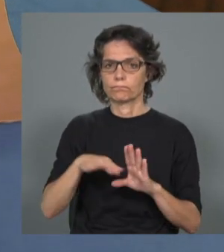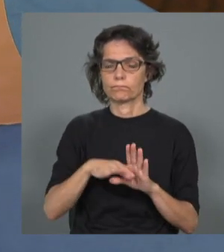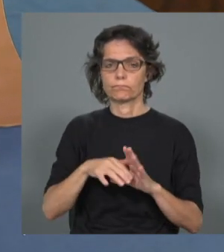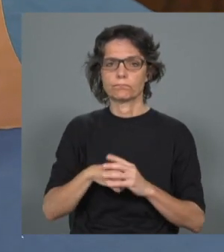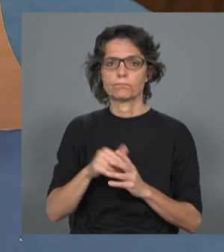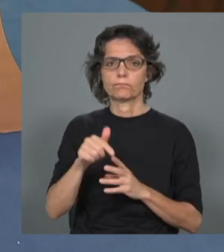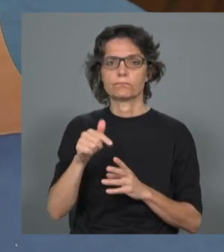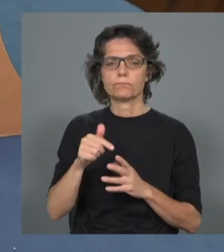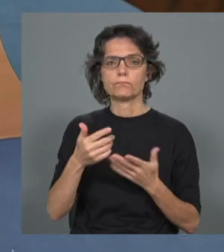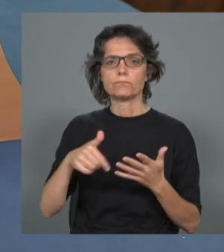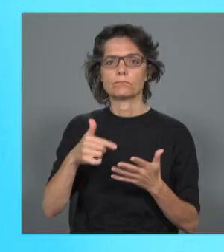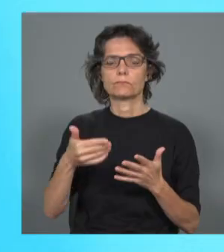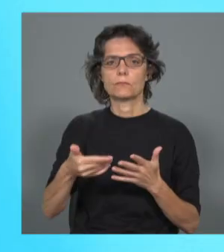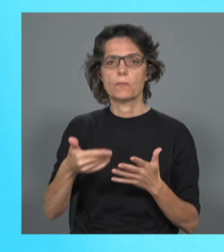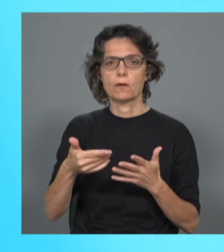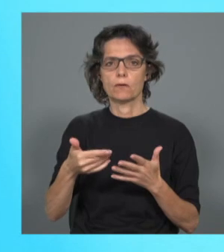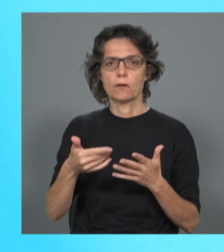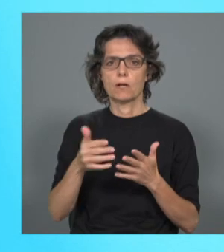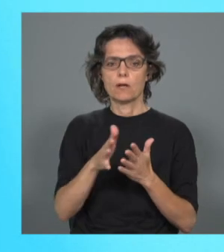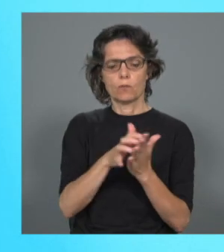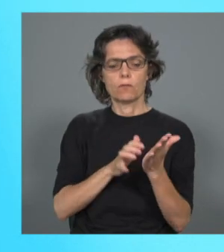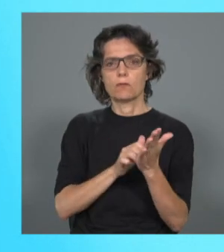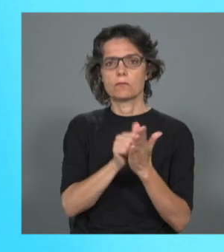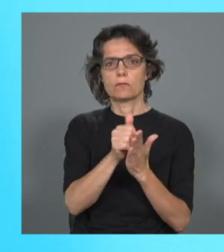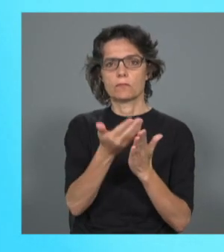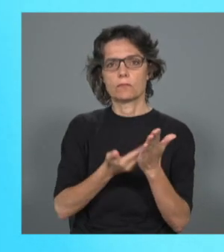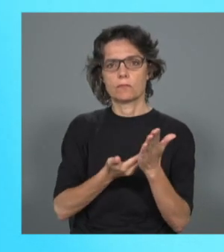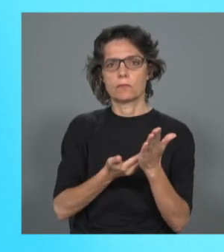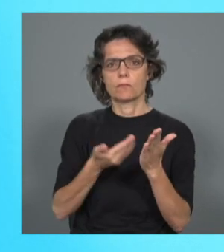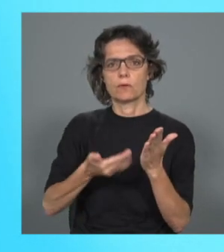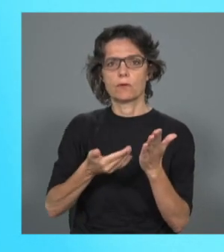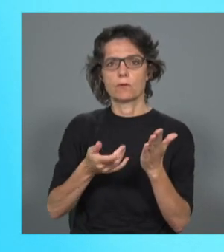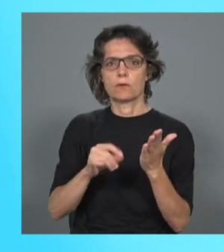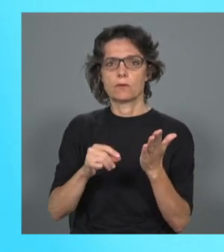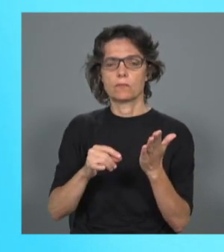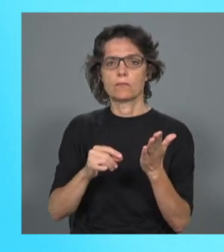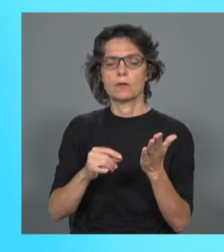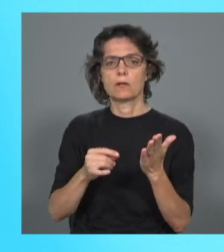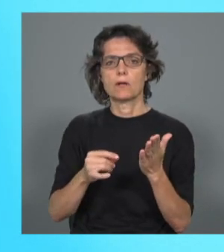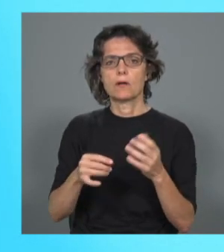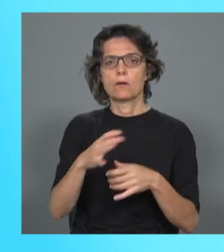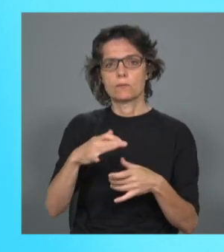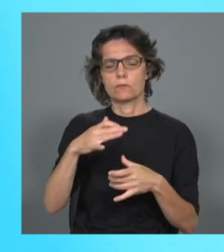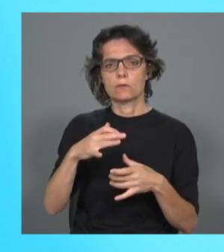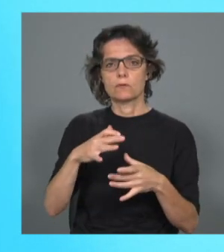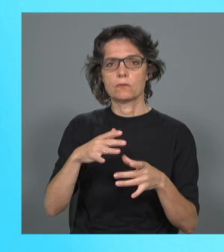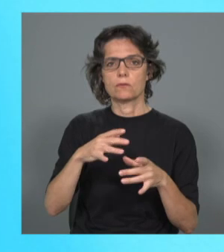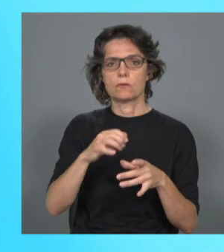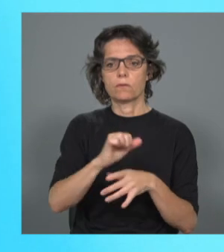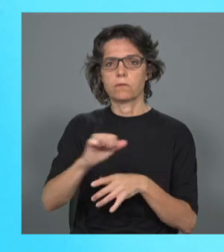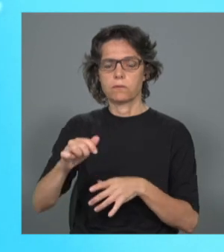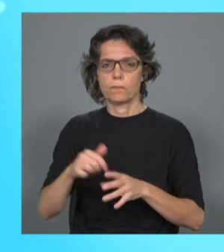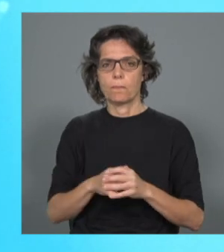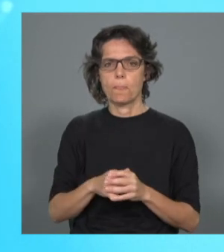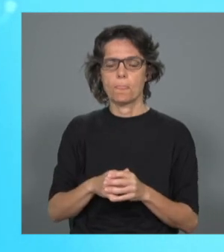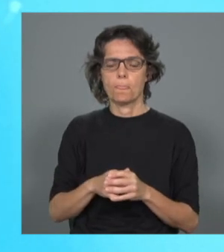os textos da Bíblia, sobretudo as circunstâncias em que são proclamados e ouvidos e meditados. E neste domingo, para